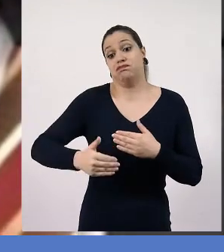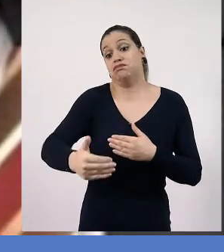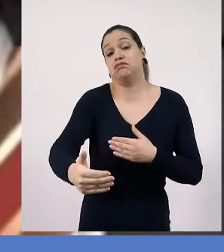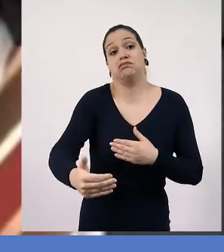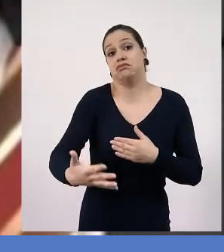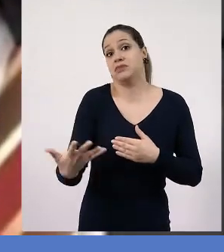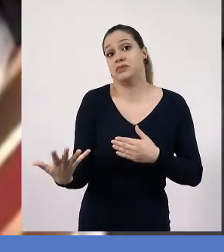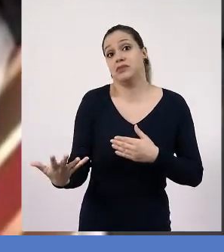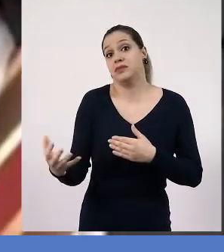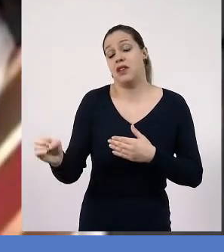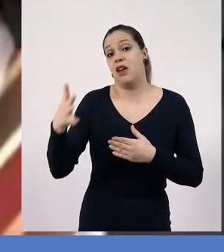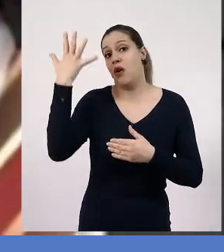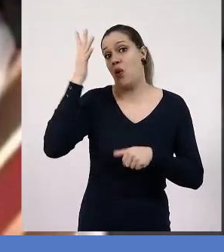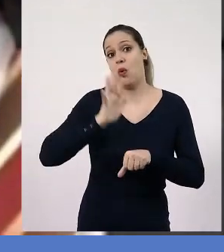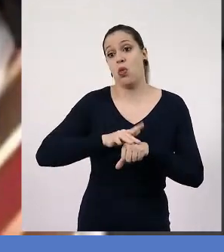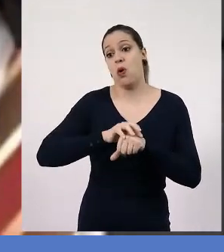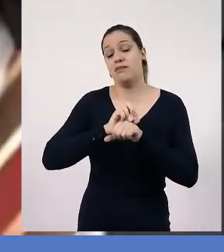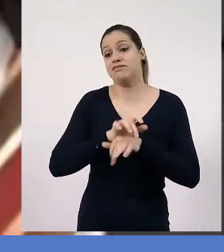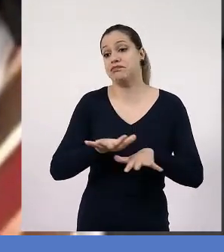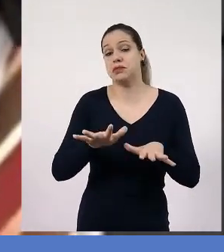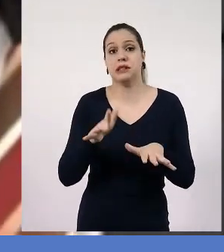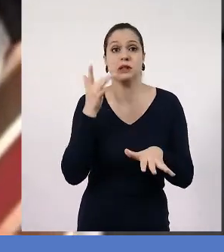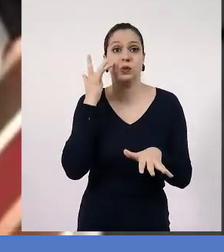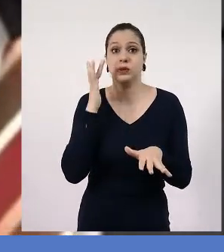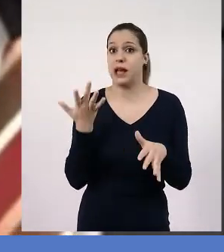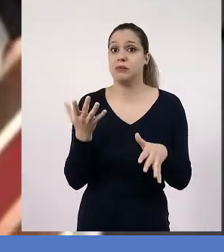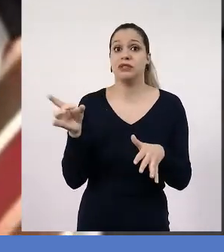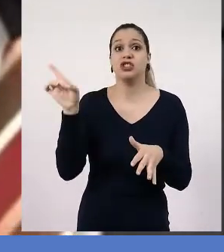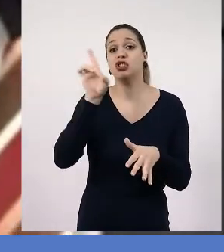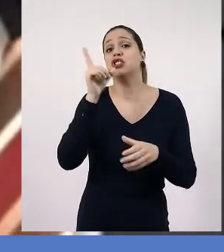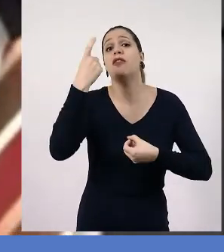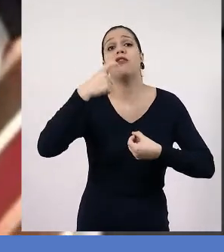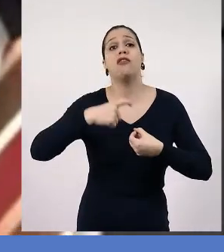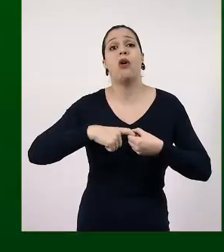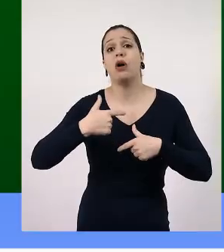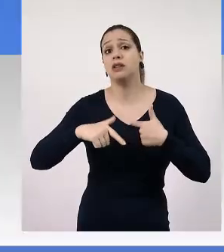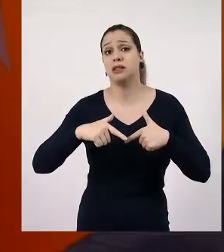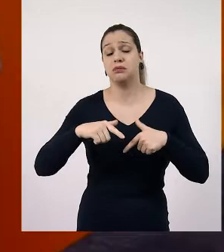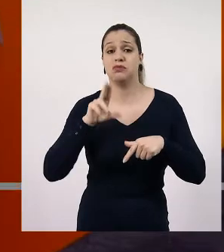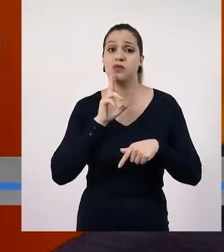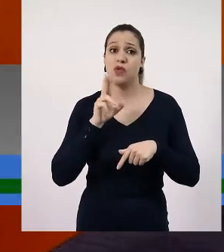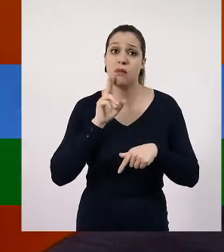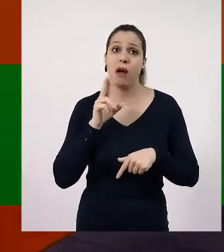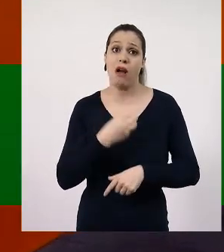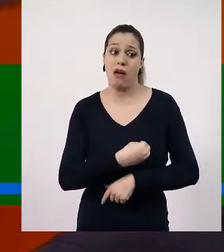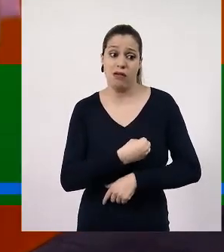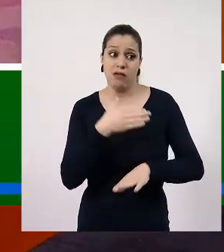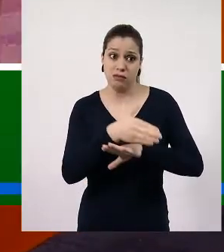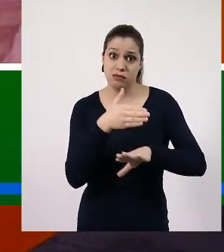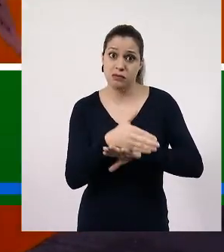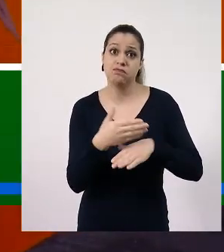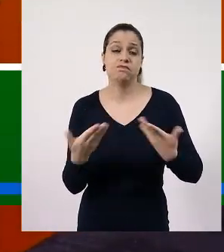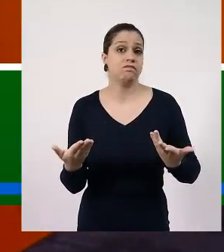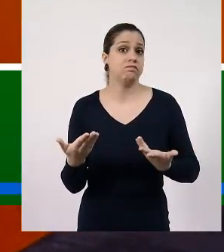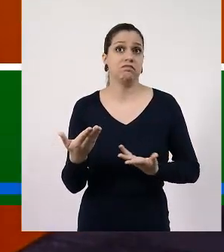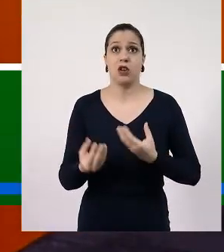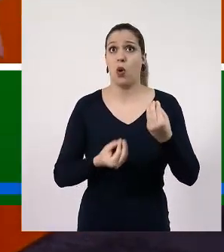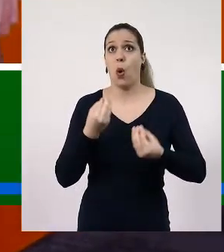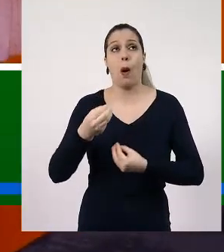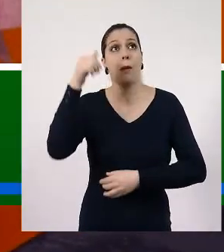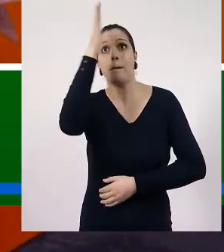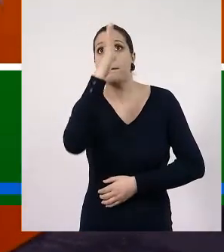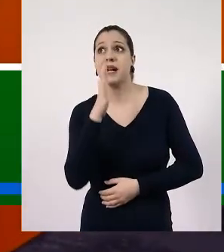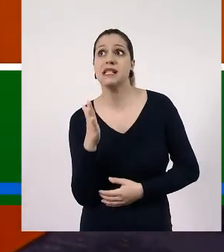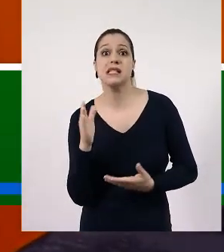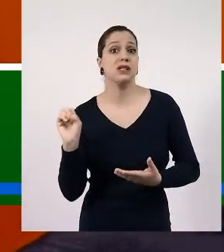essa pandemia se perdura no país. A grande verdade é que hoje a gente passa uma dificuldade financeira que vem de cima para baixo, a nível de federação, a